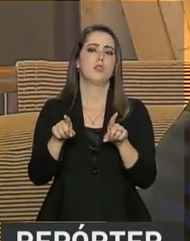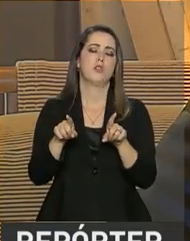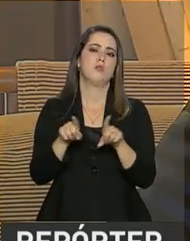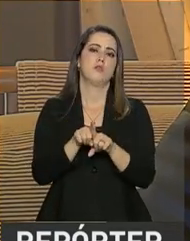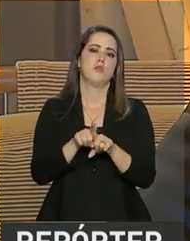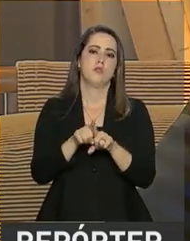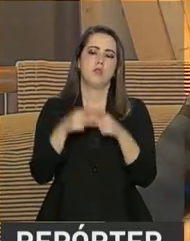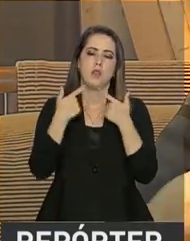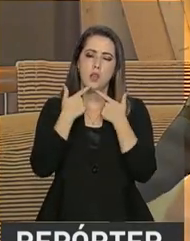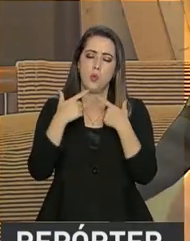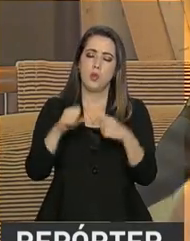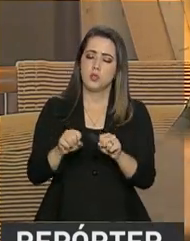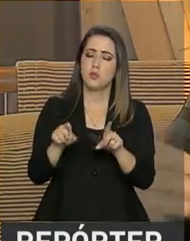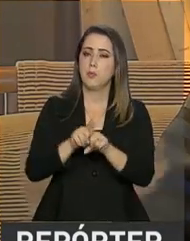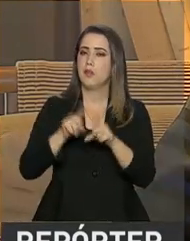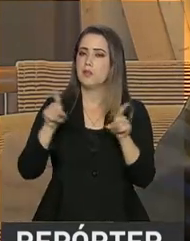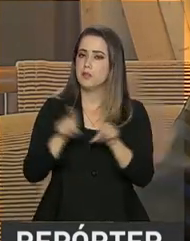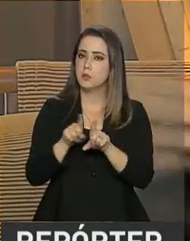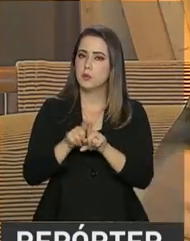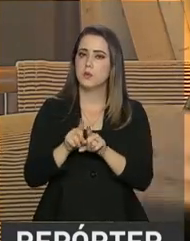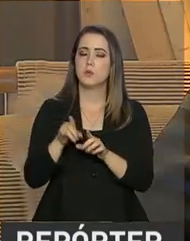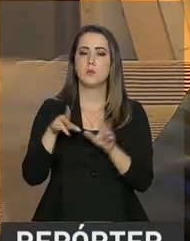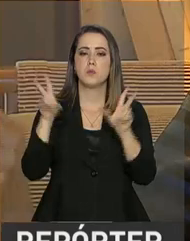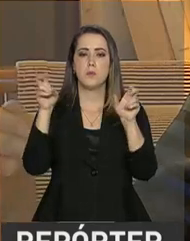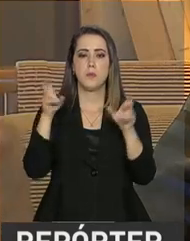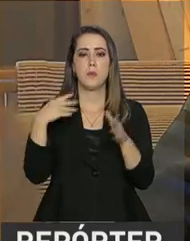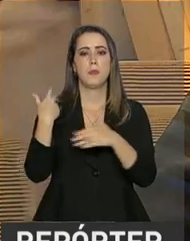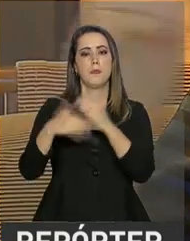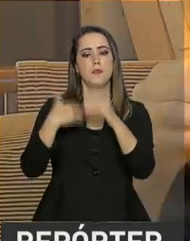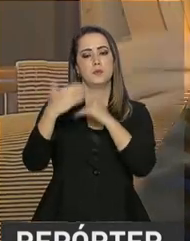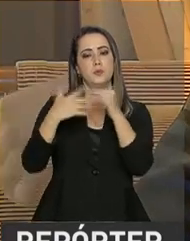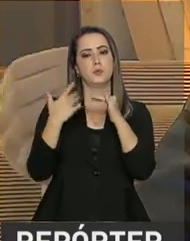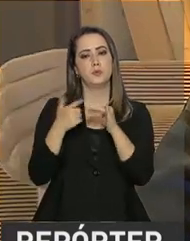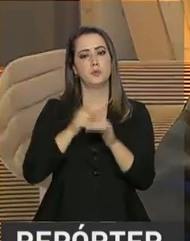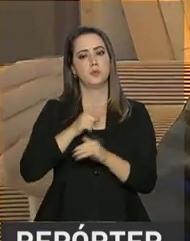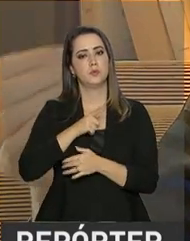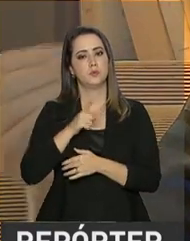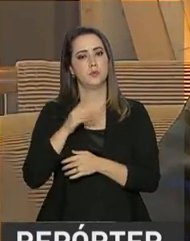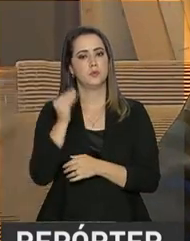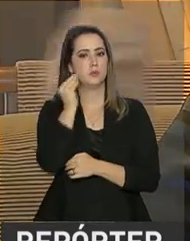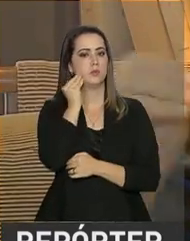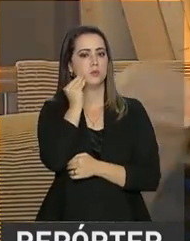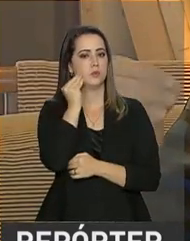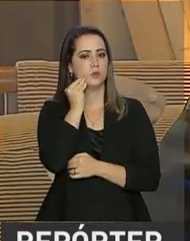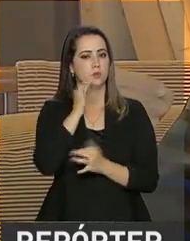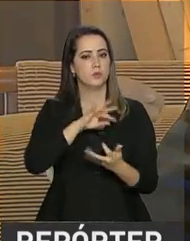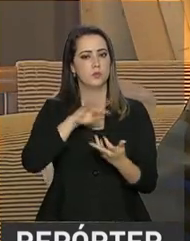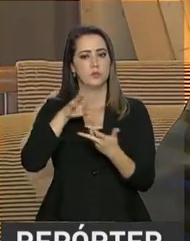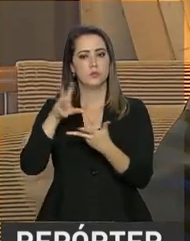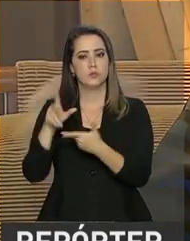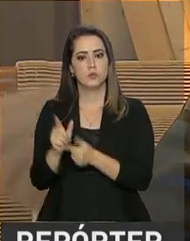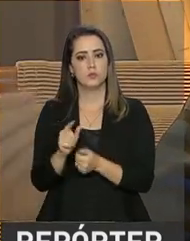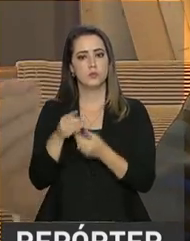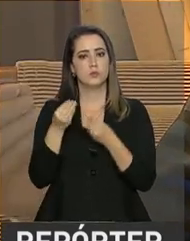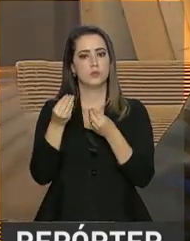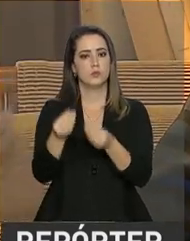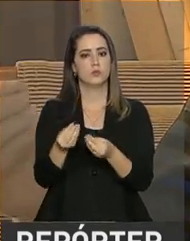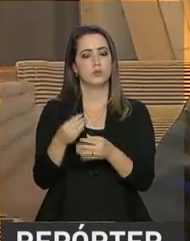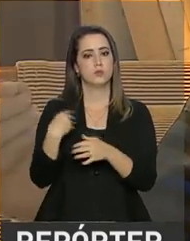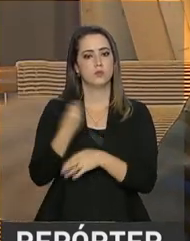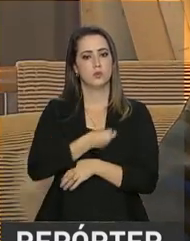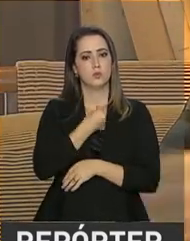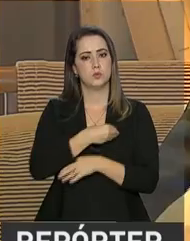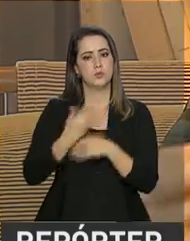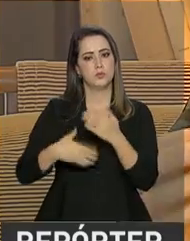no contexto da da importância o xanthi de ter uma experiência internacional para a carreira profissional